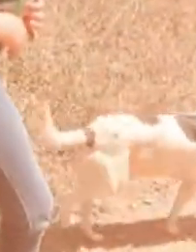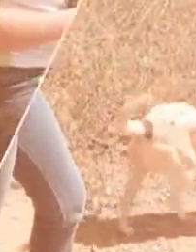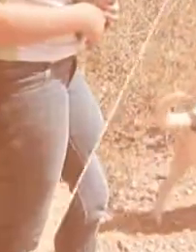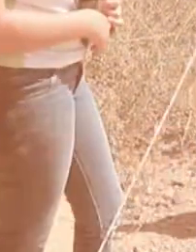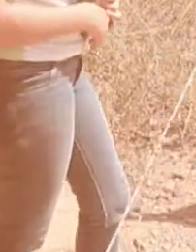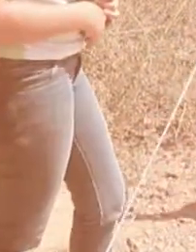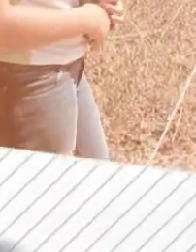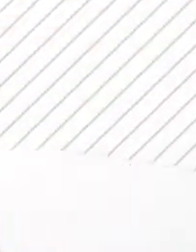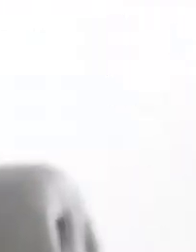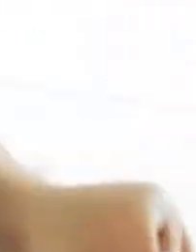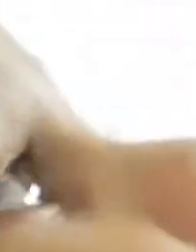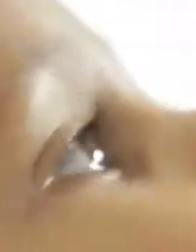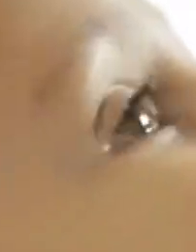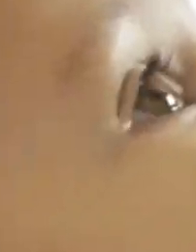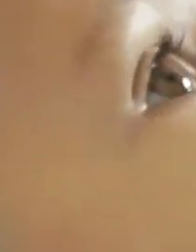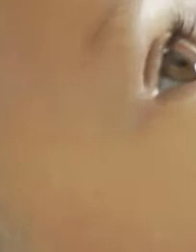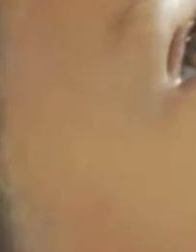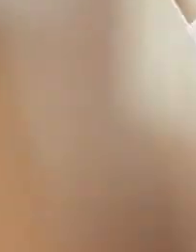Música